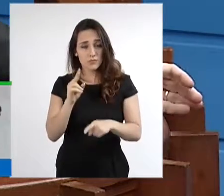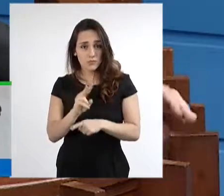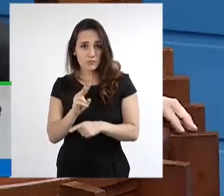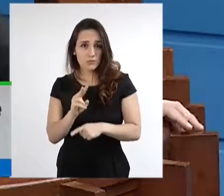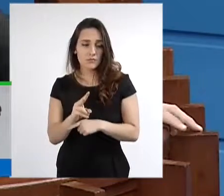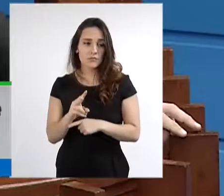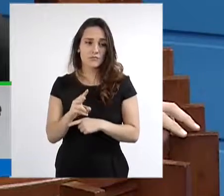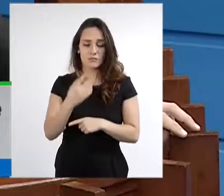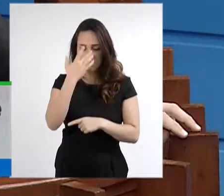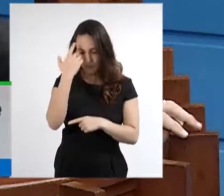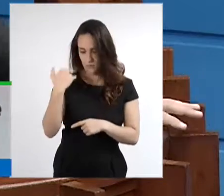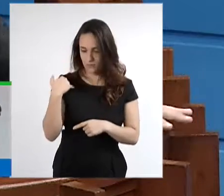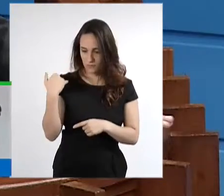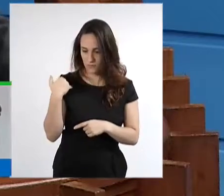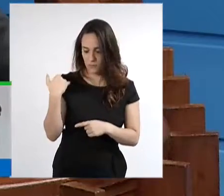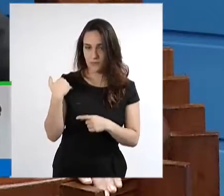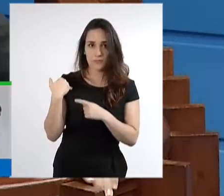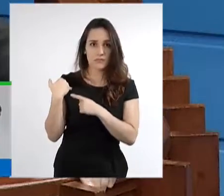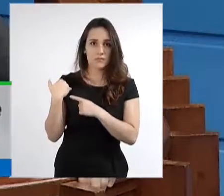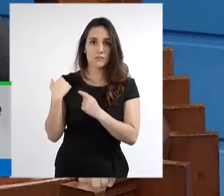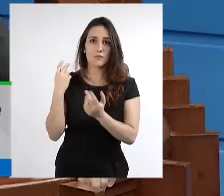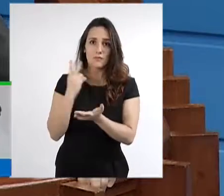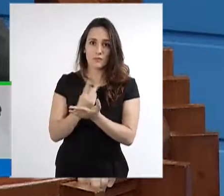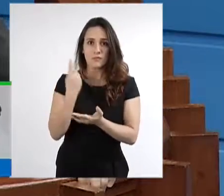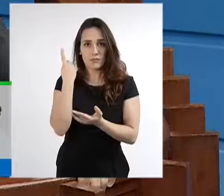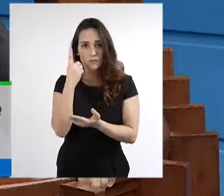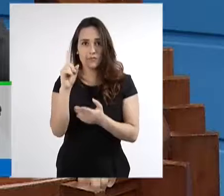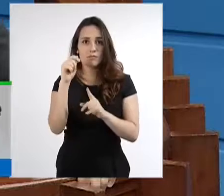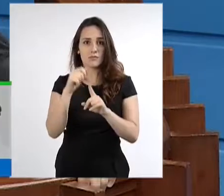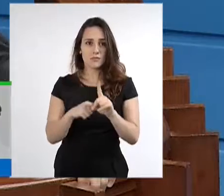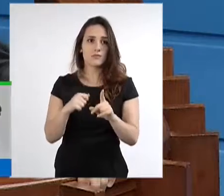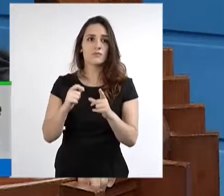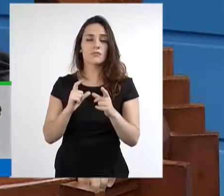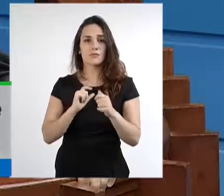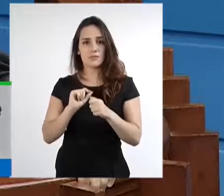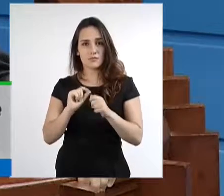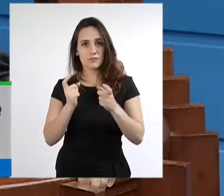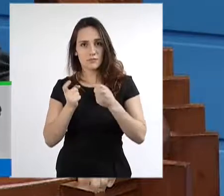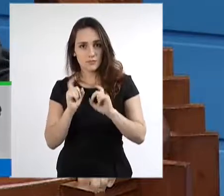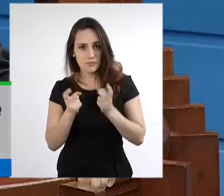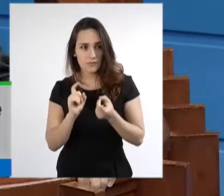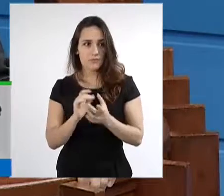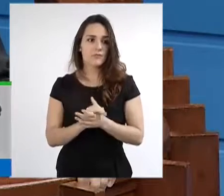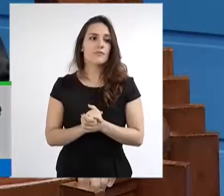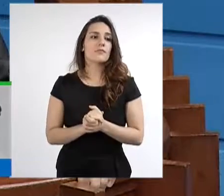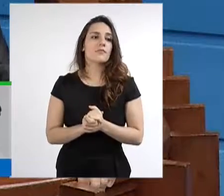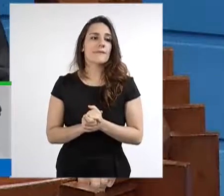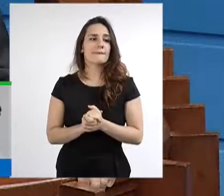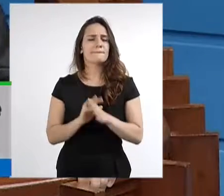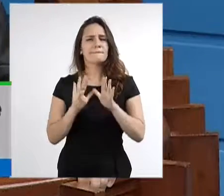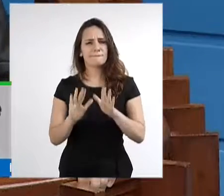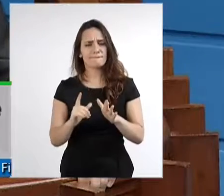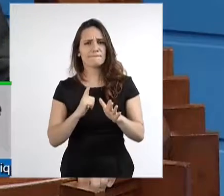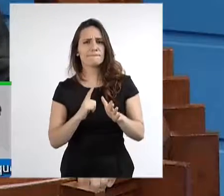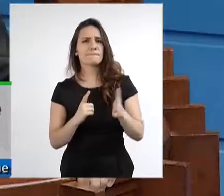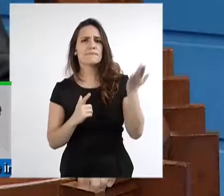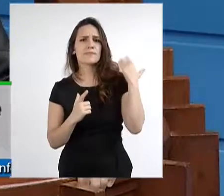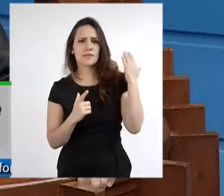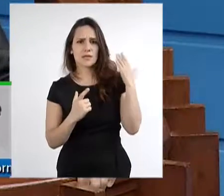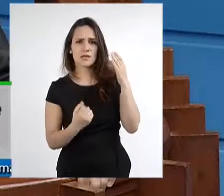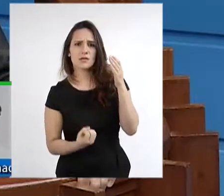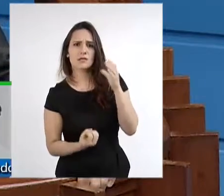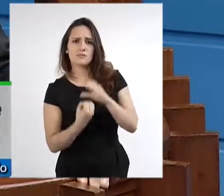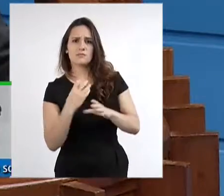reúne uma vez por mês. Iniciamos a frente parlamentar com 21